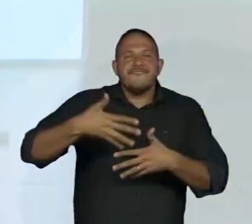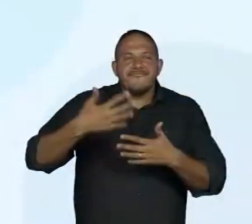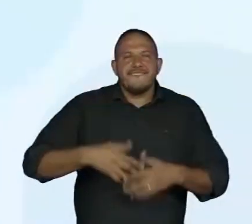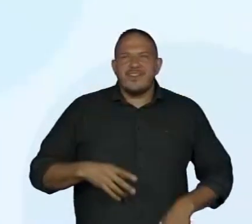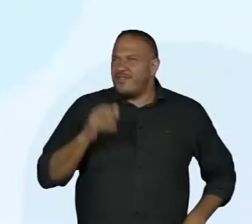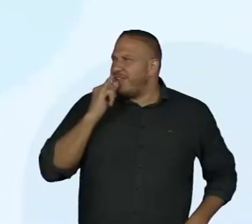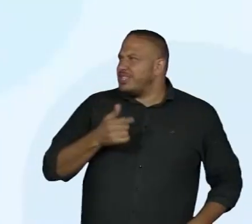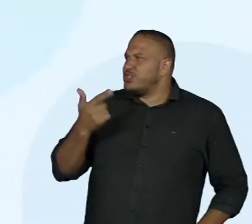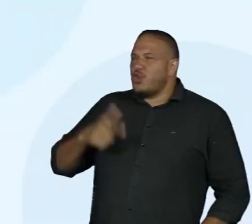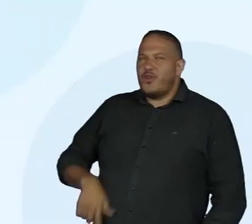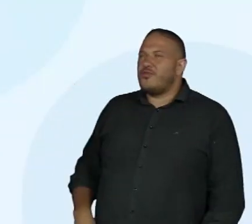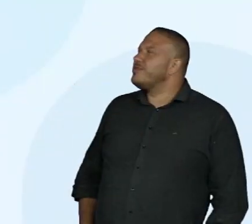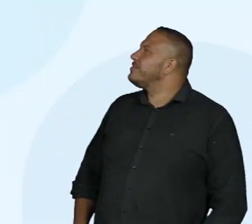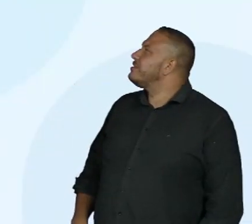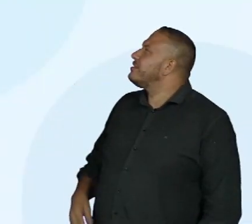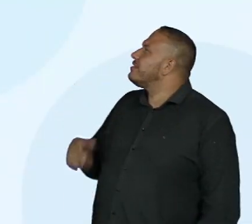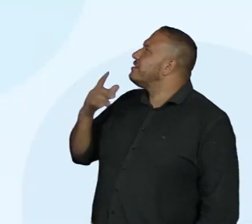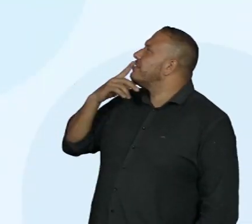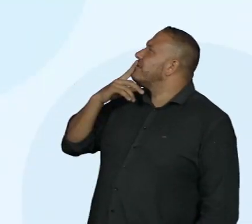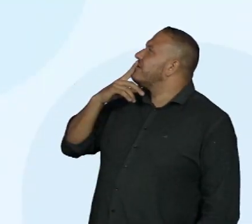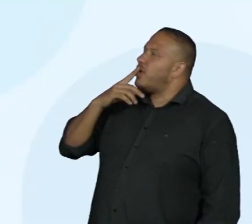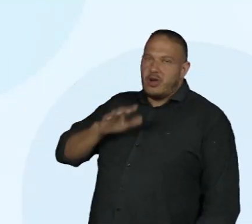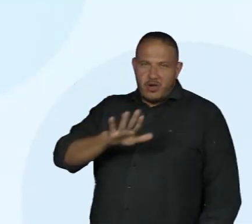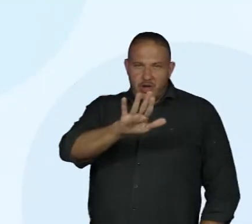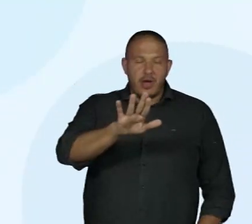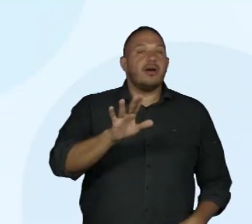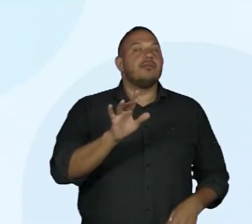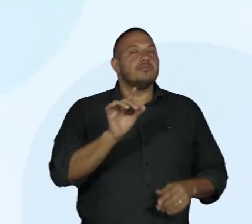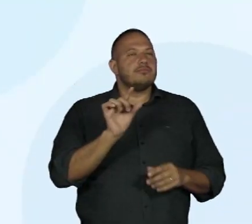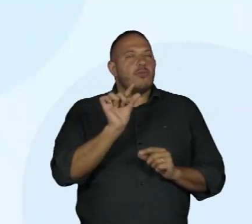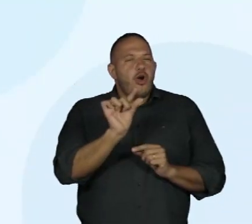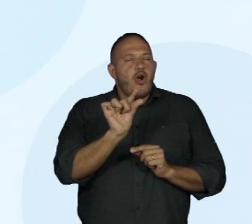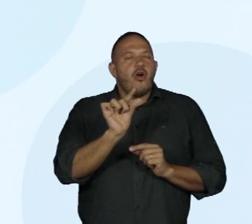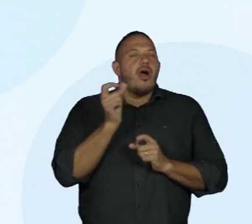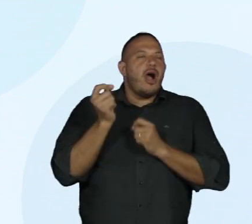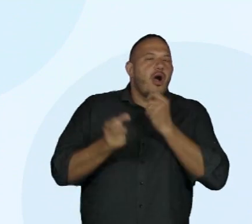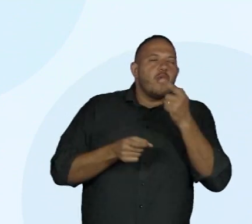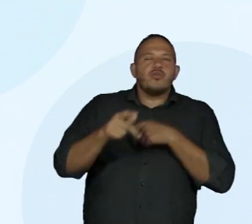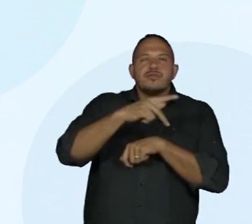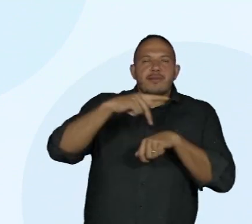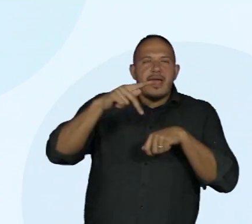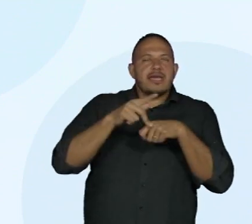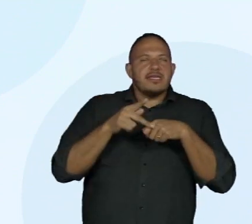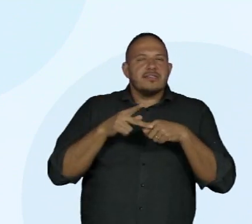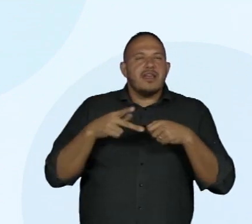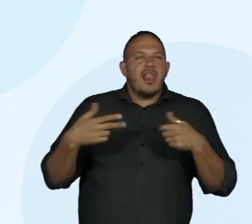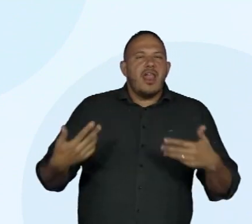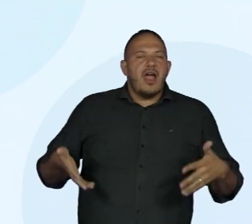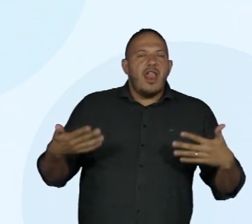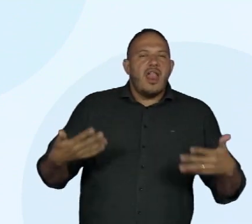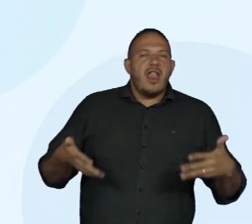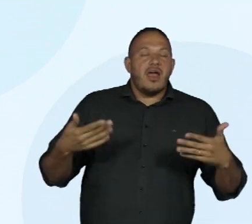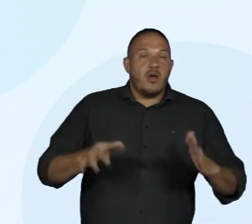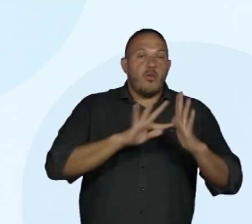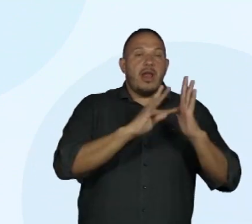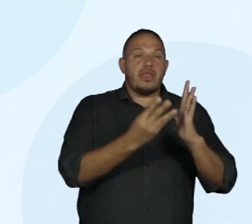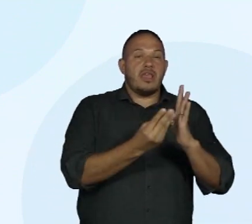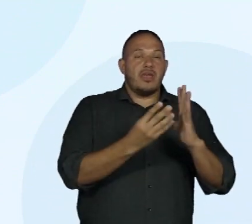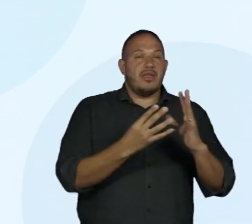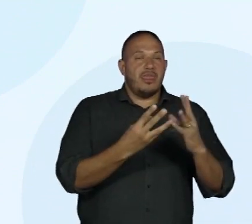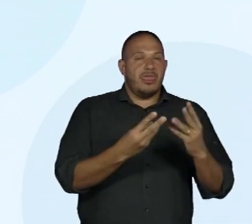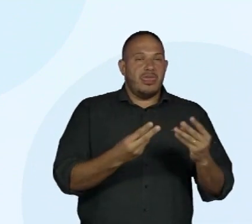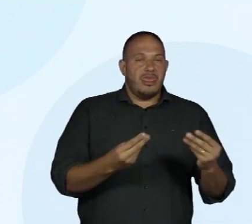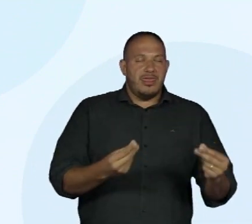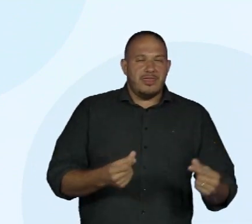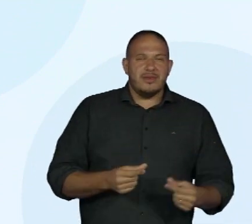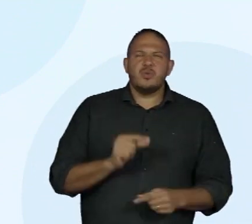novo, professora Joyce, o título? Aos poucos, alguns países relaxam medidas de quarentena. Isso. O que a gente pode